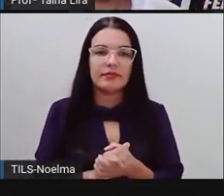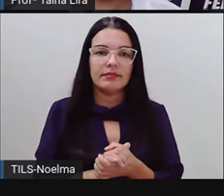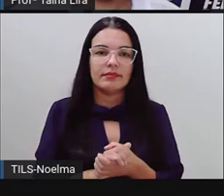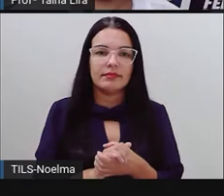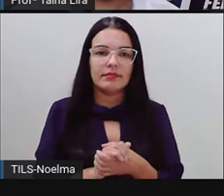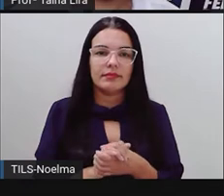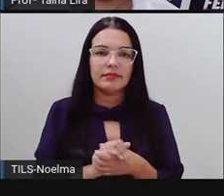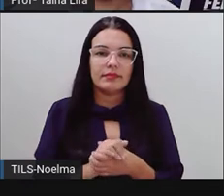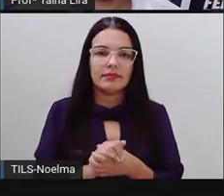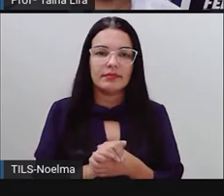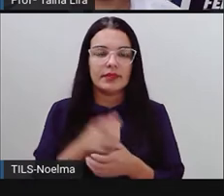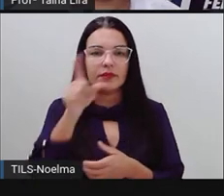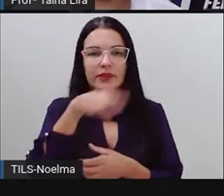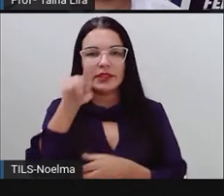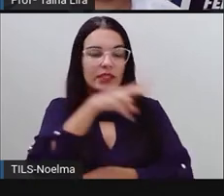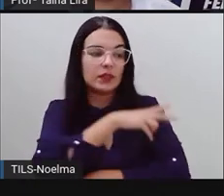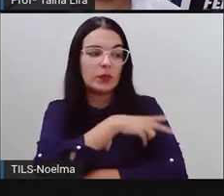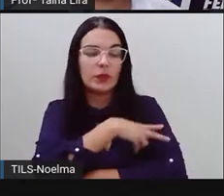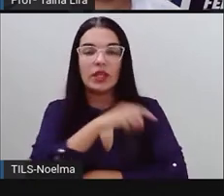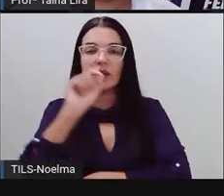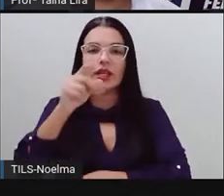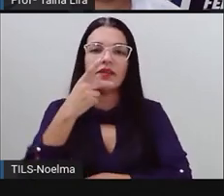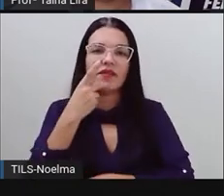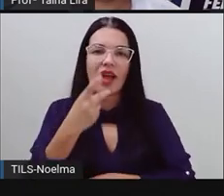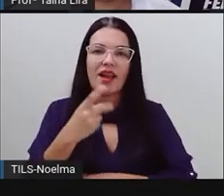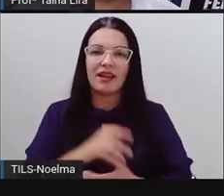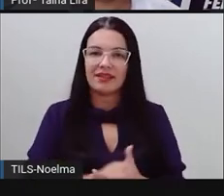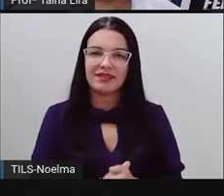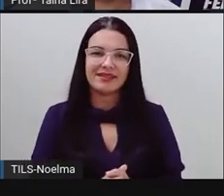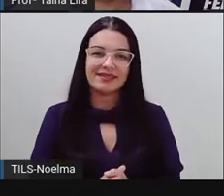e quem me diz aí do 2º ano